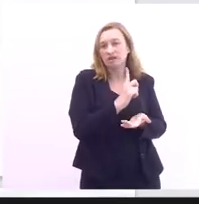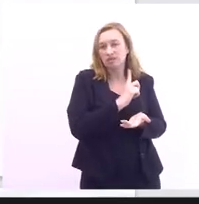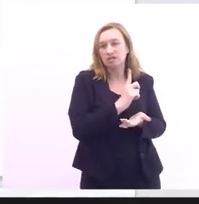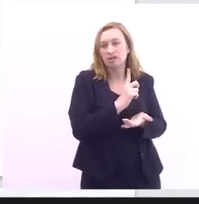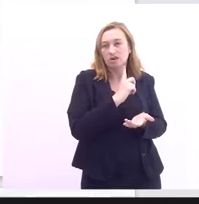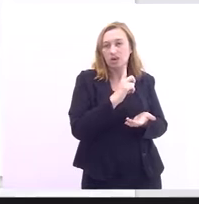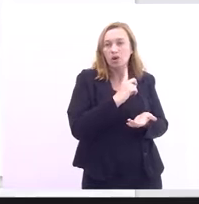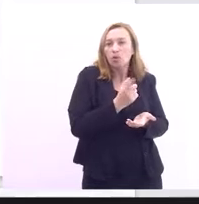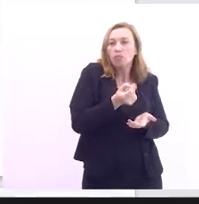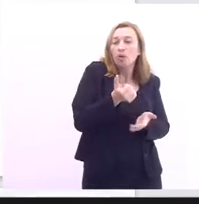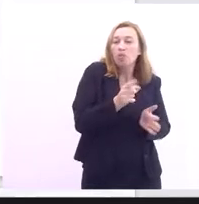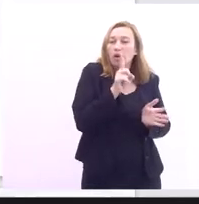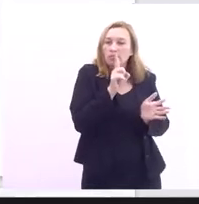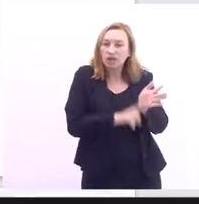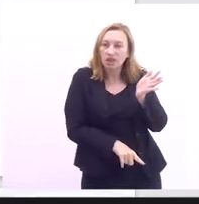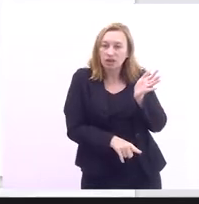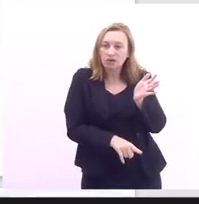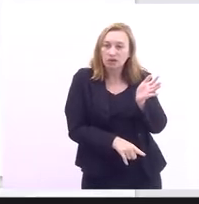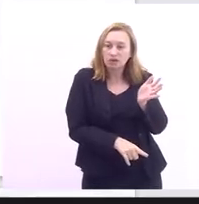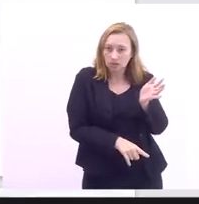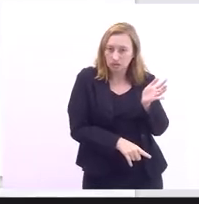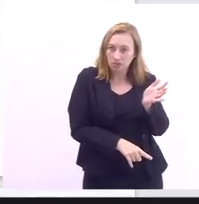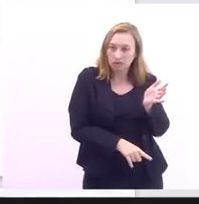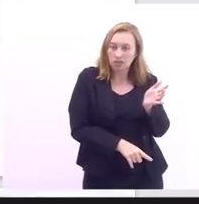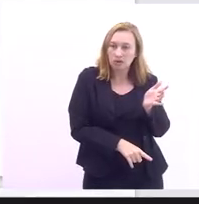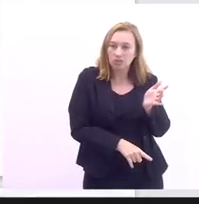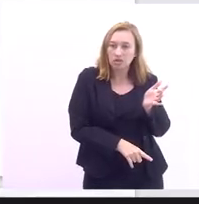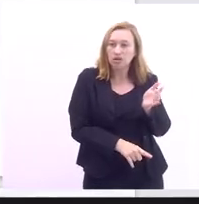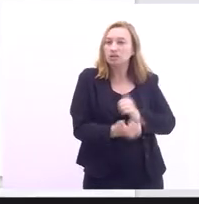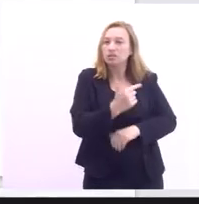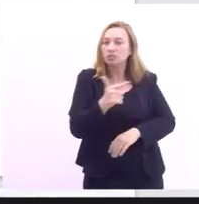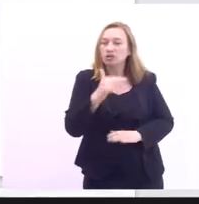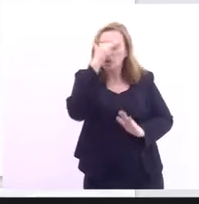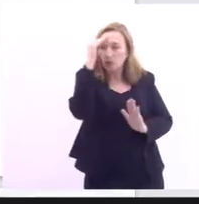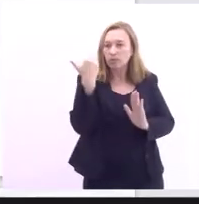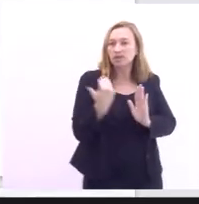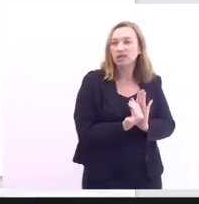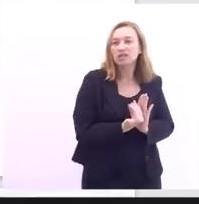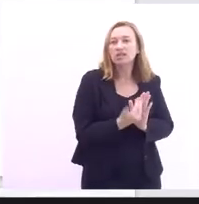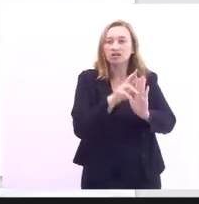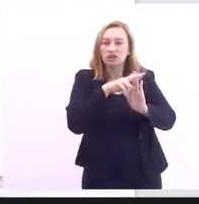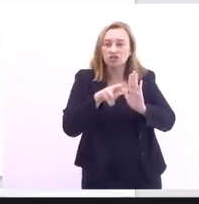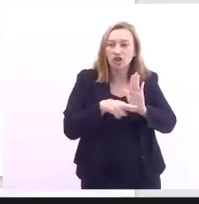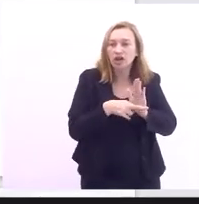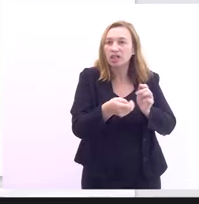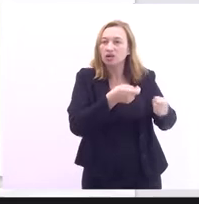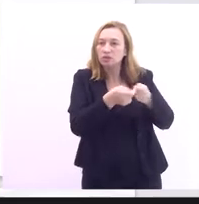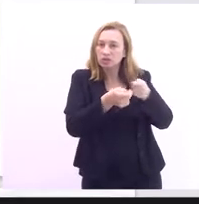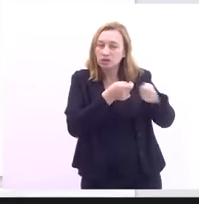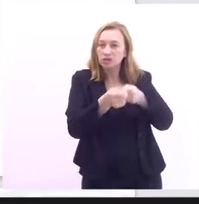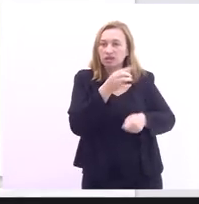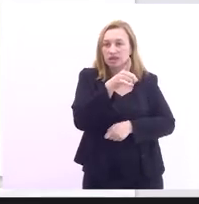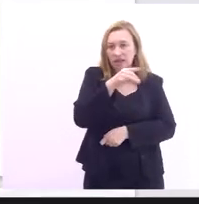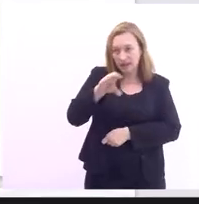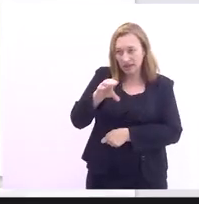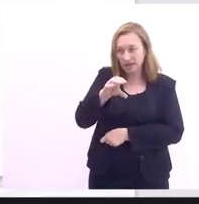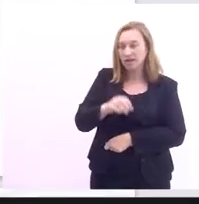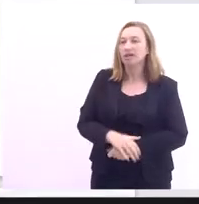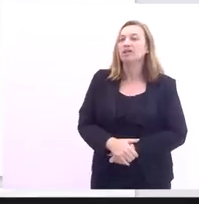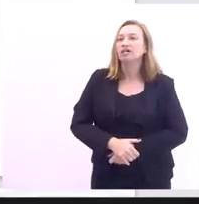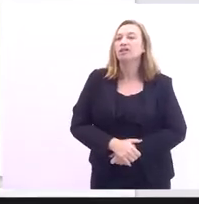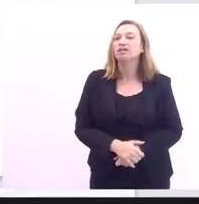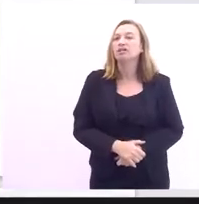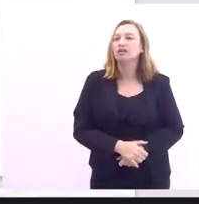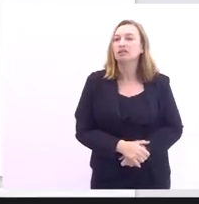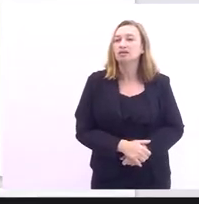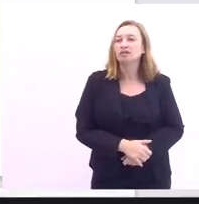um pouco menor na sua tarifa por não ter atendido aos critérios regulatórios de DEC.